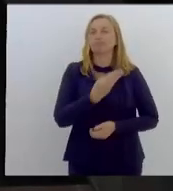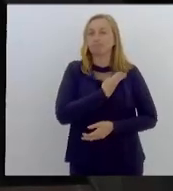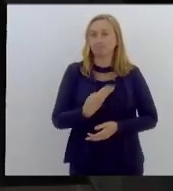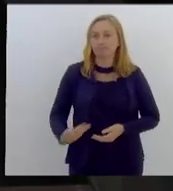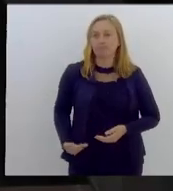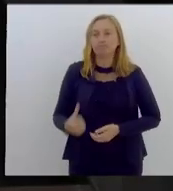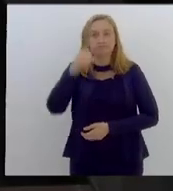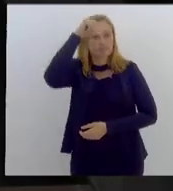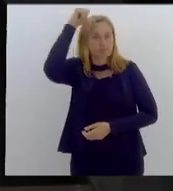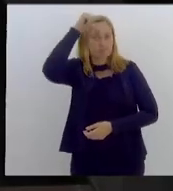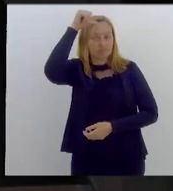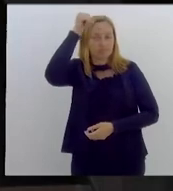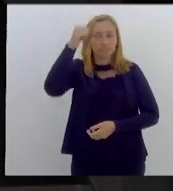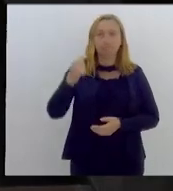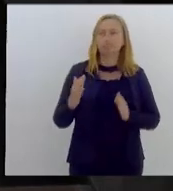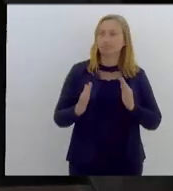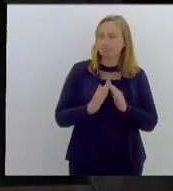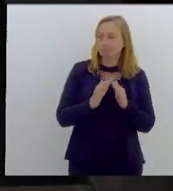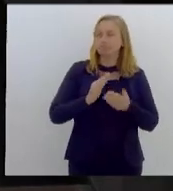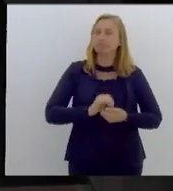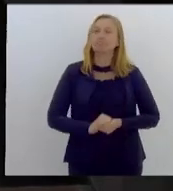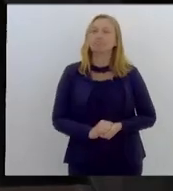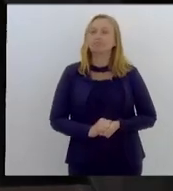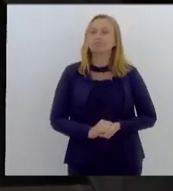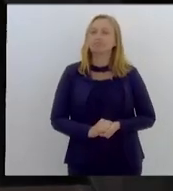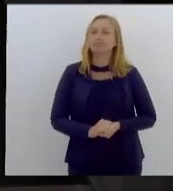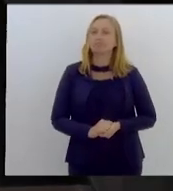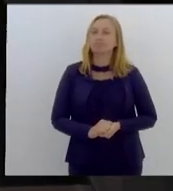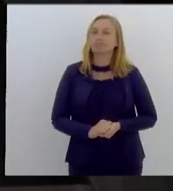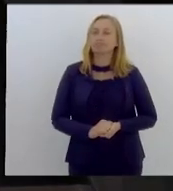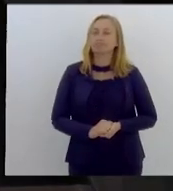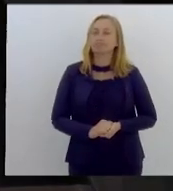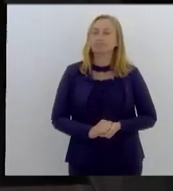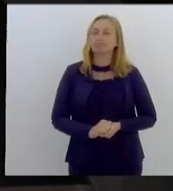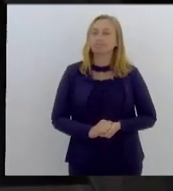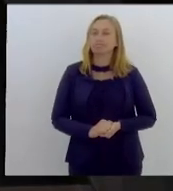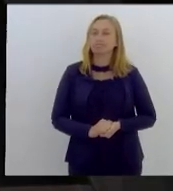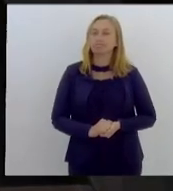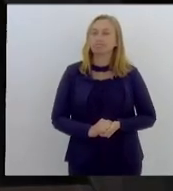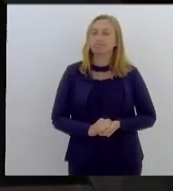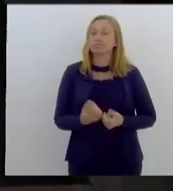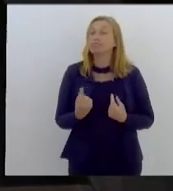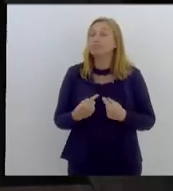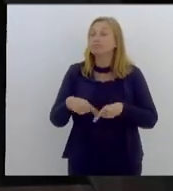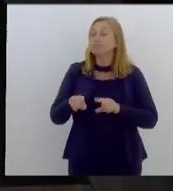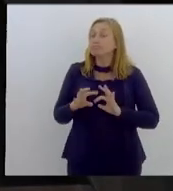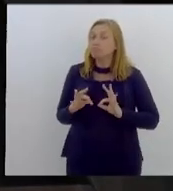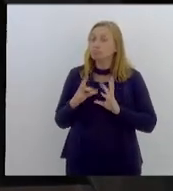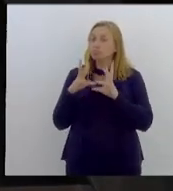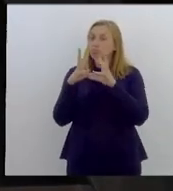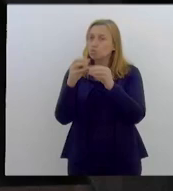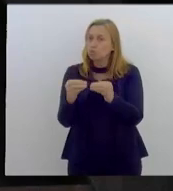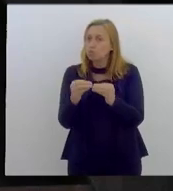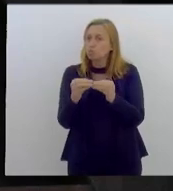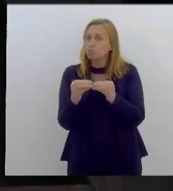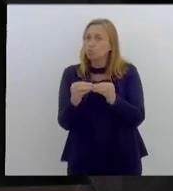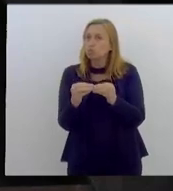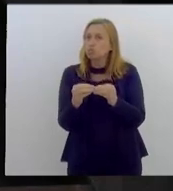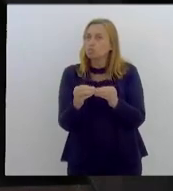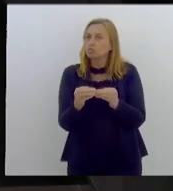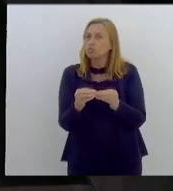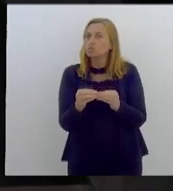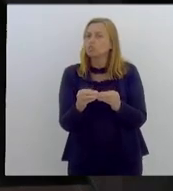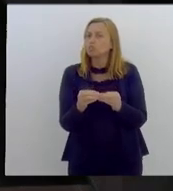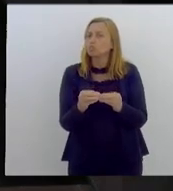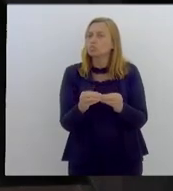governador Cláudio Castro a essa casa já depõe contra todo aquilo que a gente deveria ter